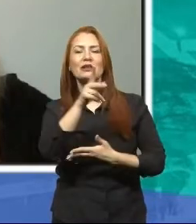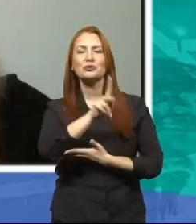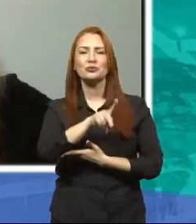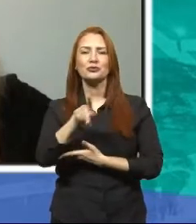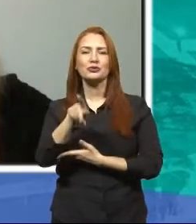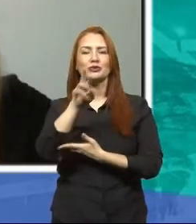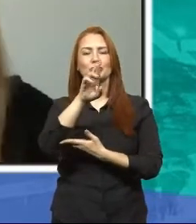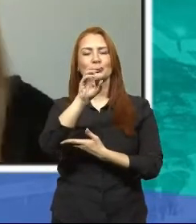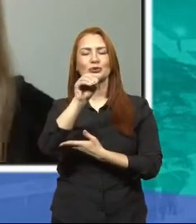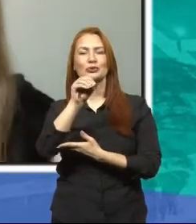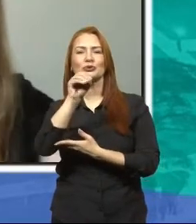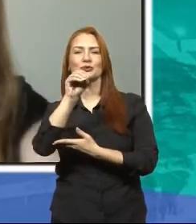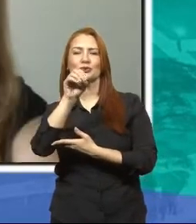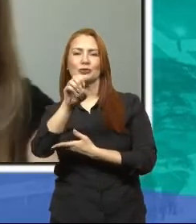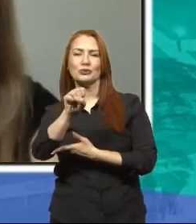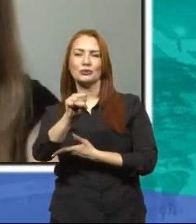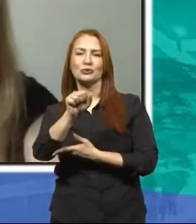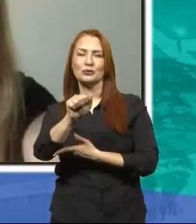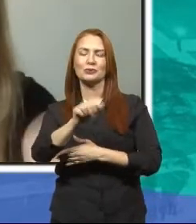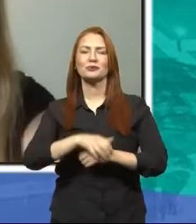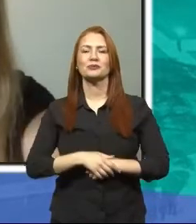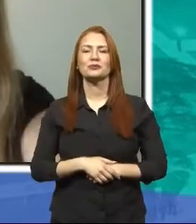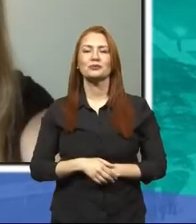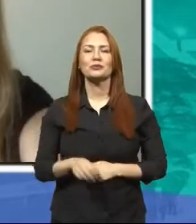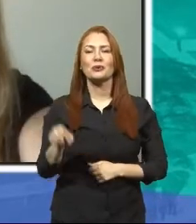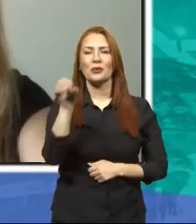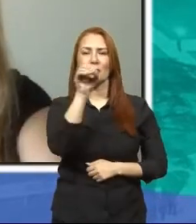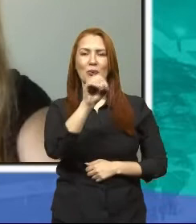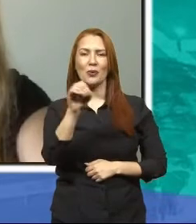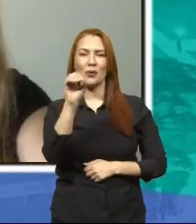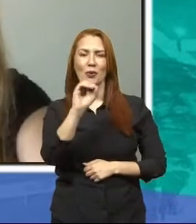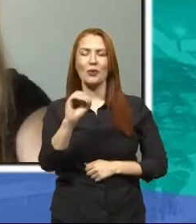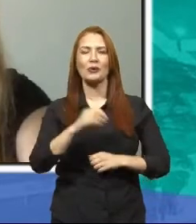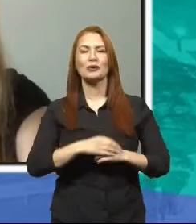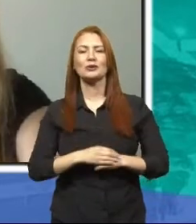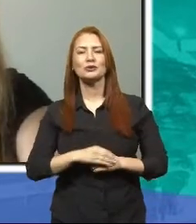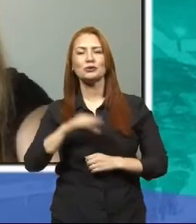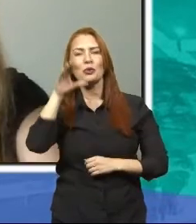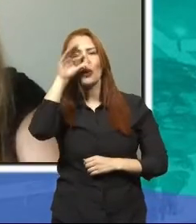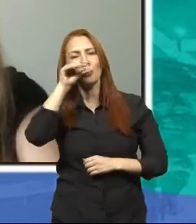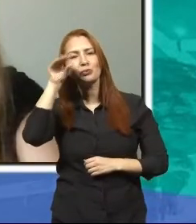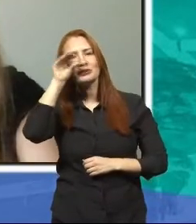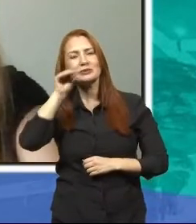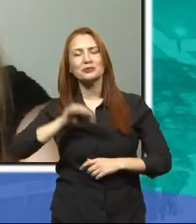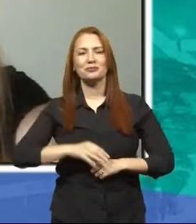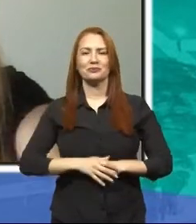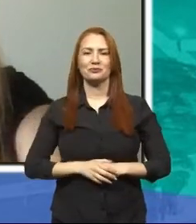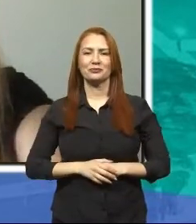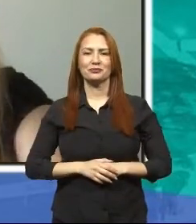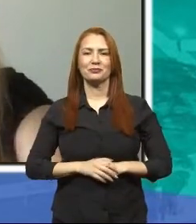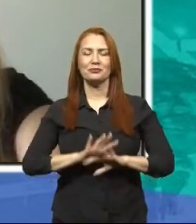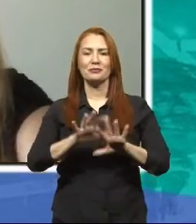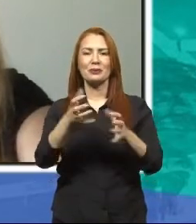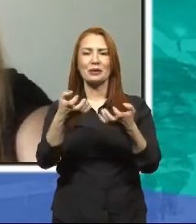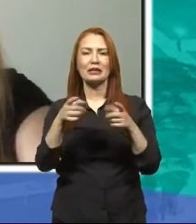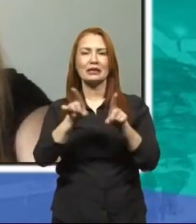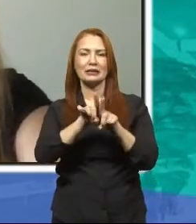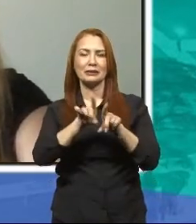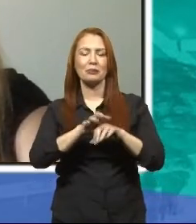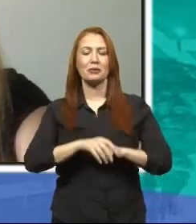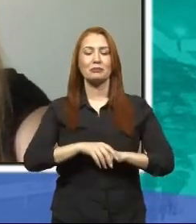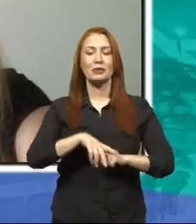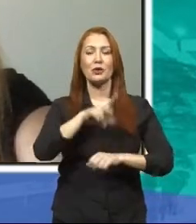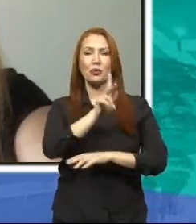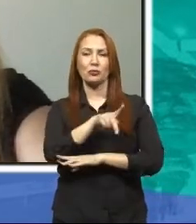professora Rosa. Excelente observações. Eu queria agora passar de imediato para o professor